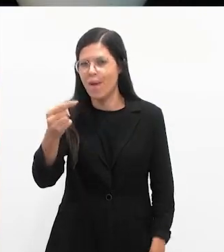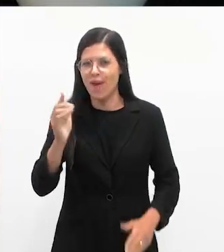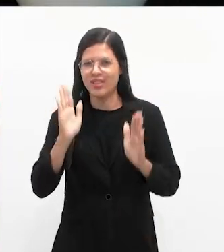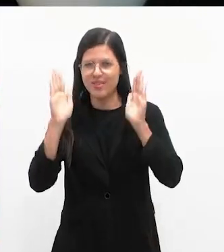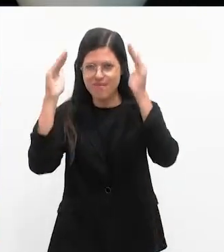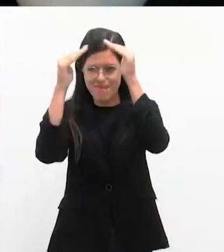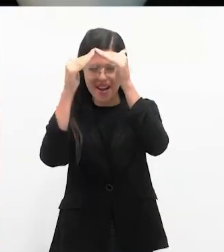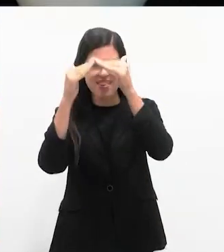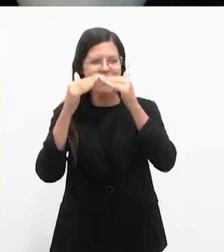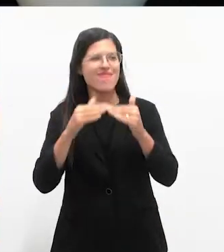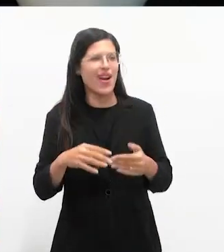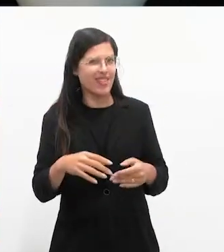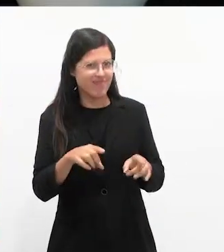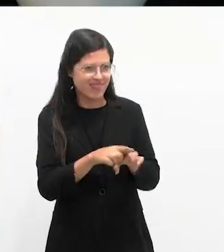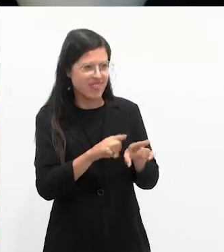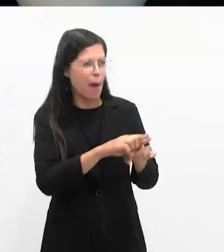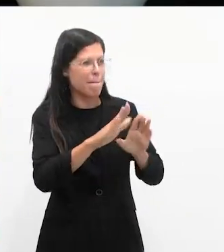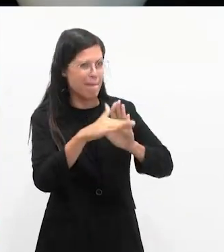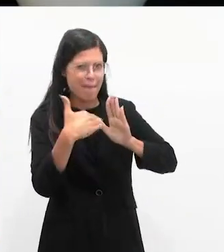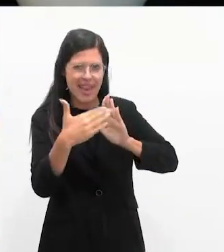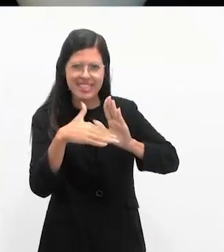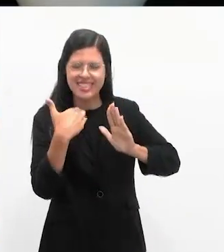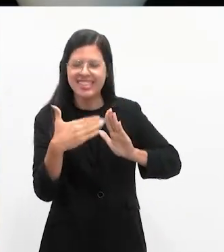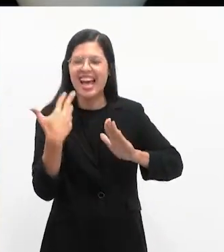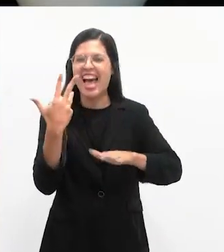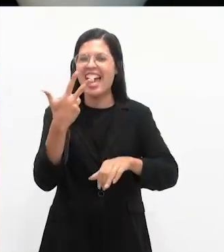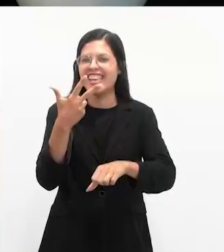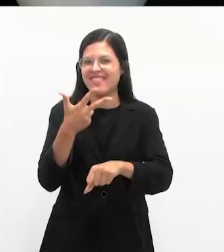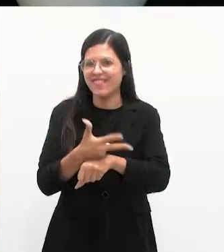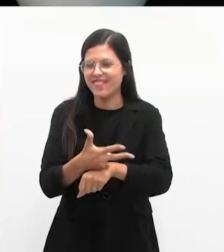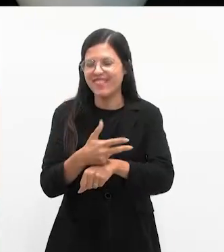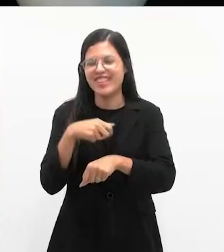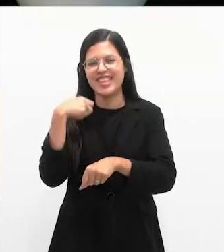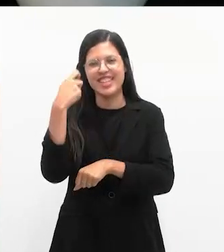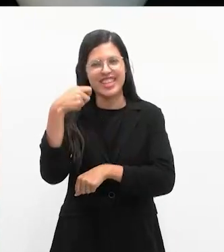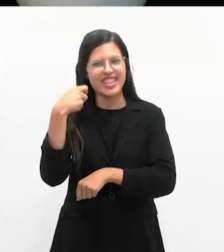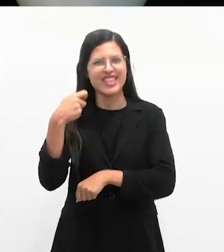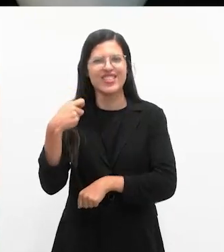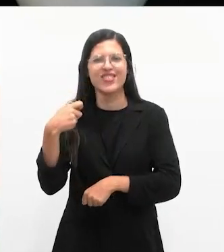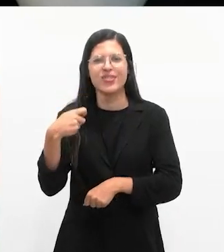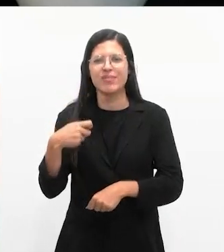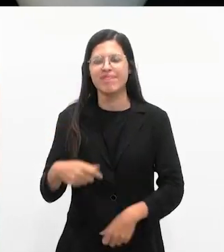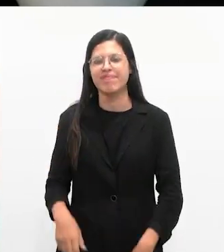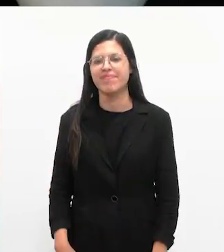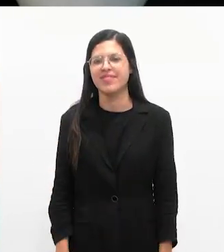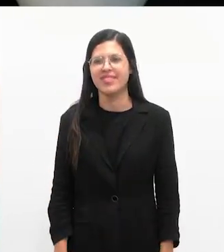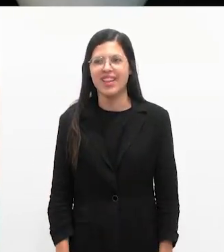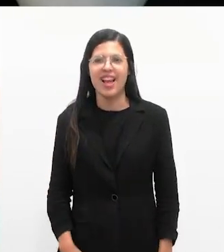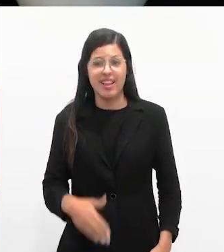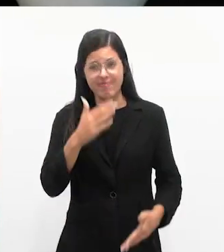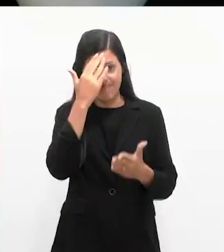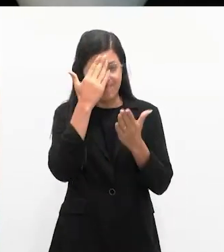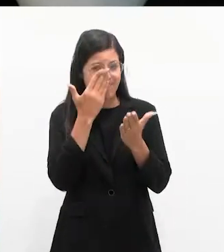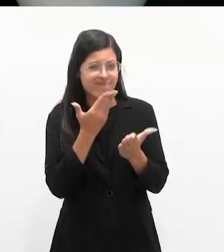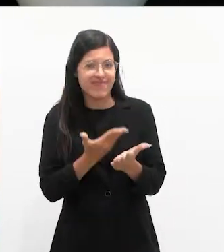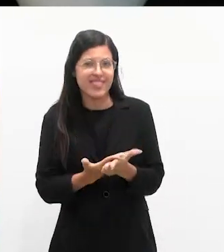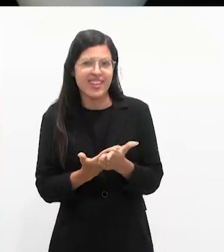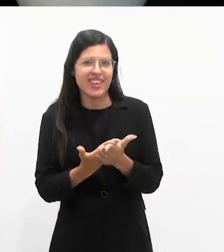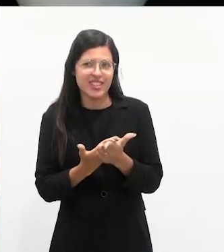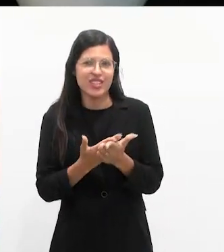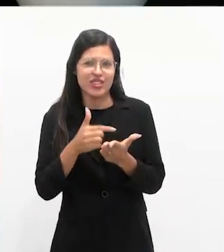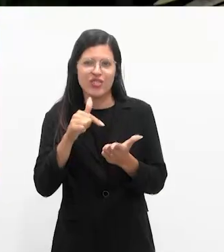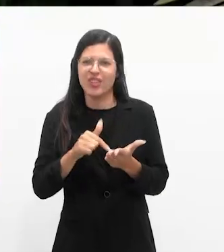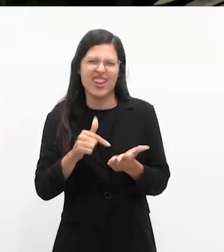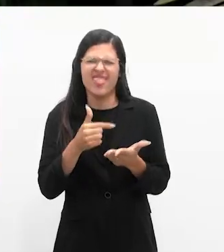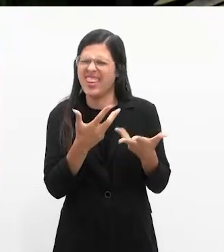recebi de mensagem que fizeram de vídeos e tudo mais, mas acho que ele seria um a